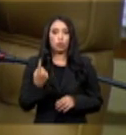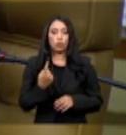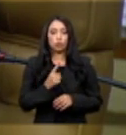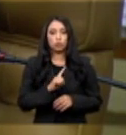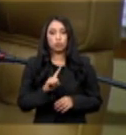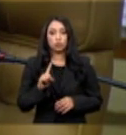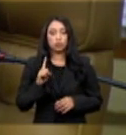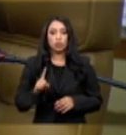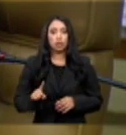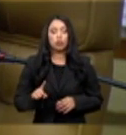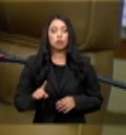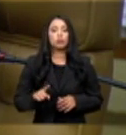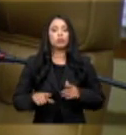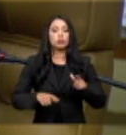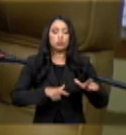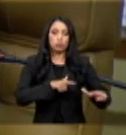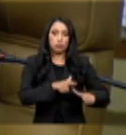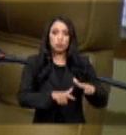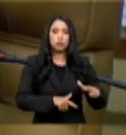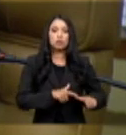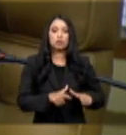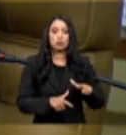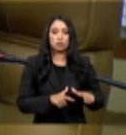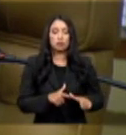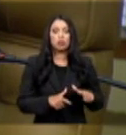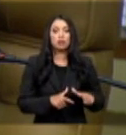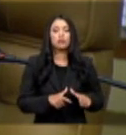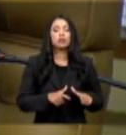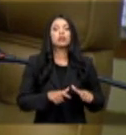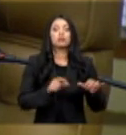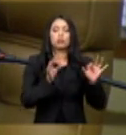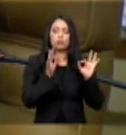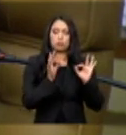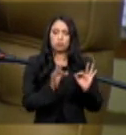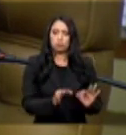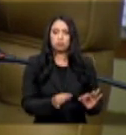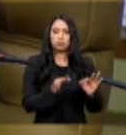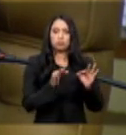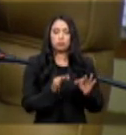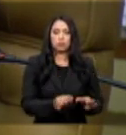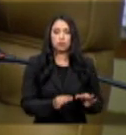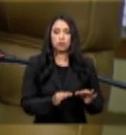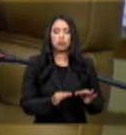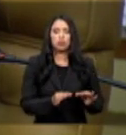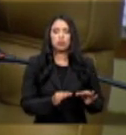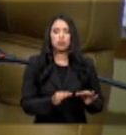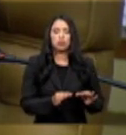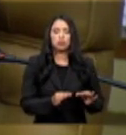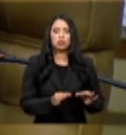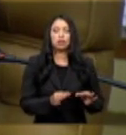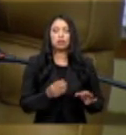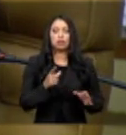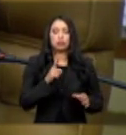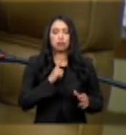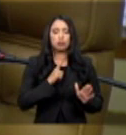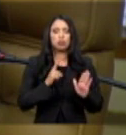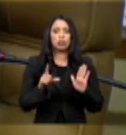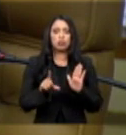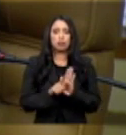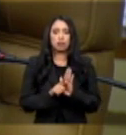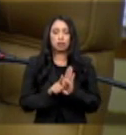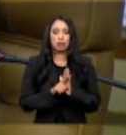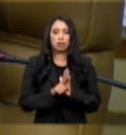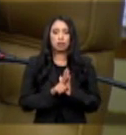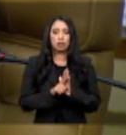seja o serviço adequado, pelo que se contém no inciso 2 do parágrafo 2º do artigo 6º, a questão